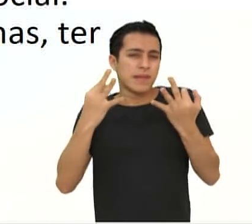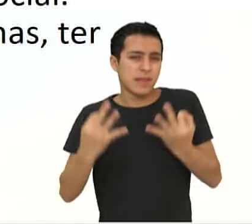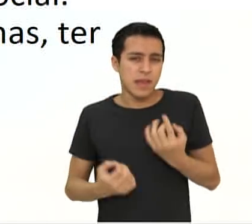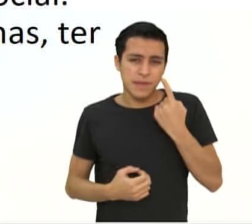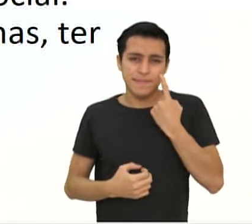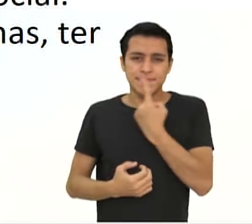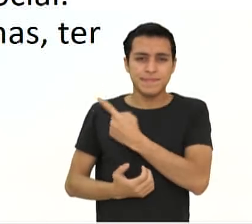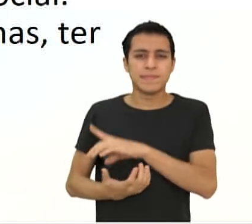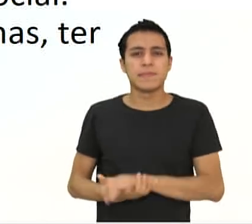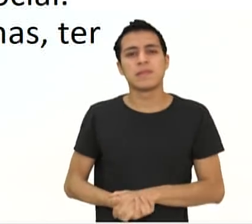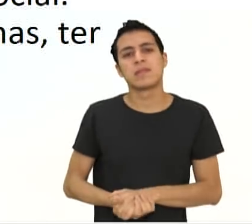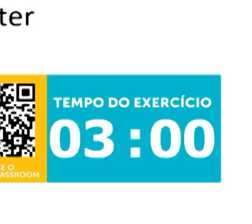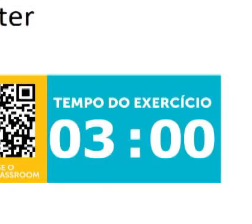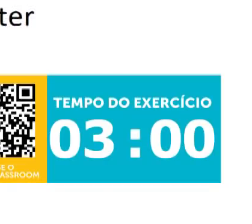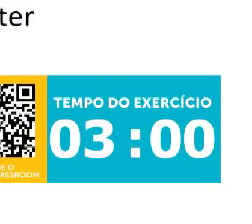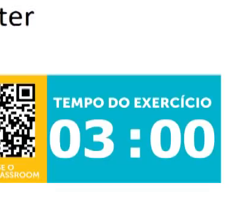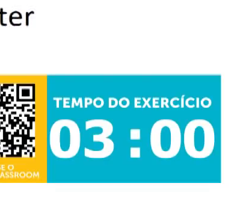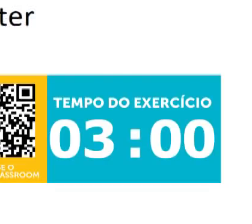correta.